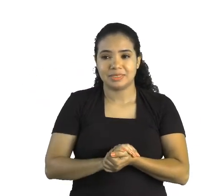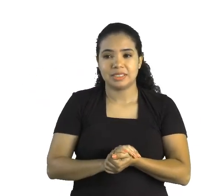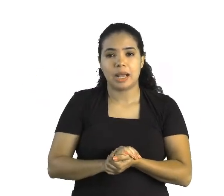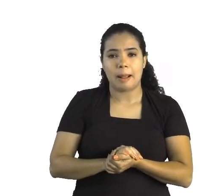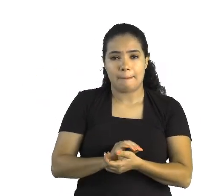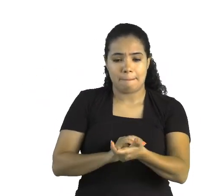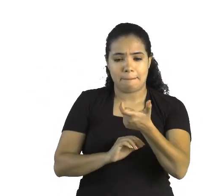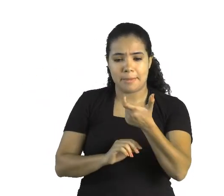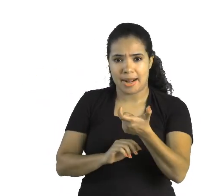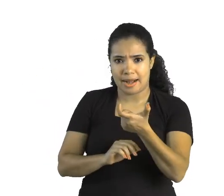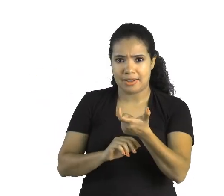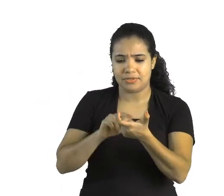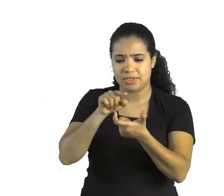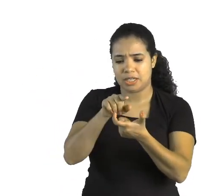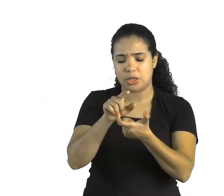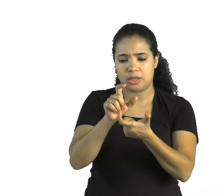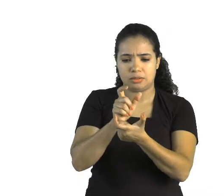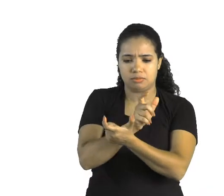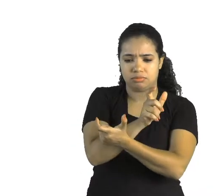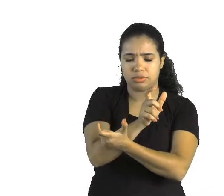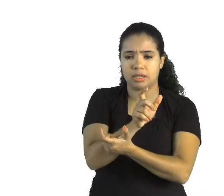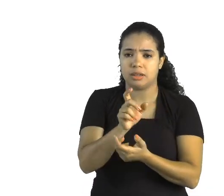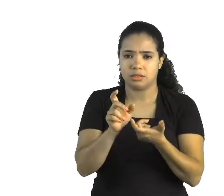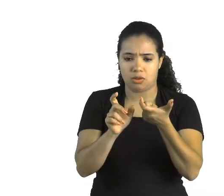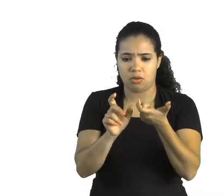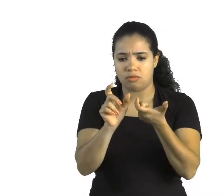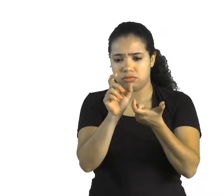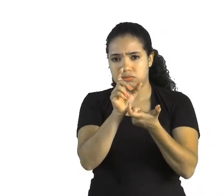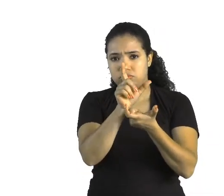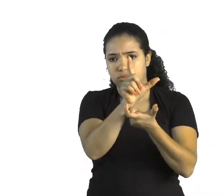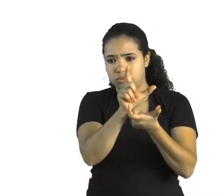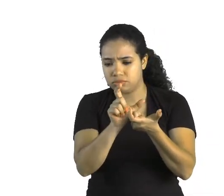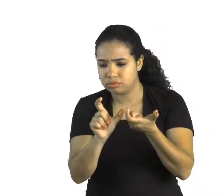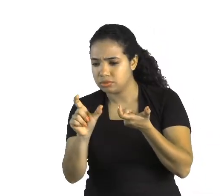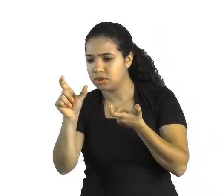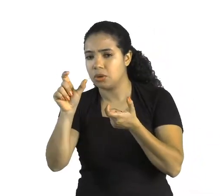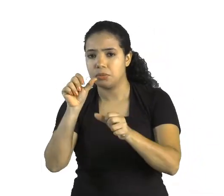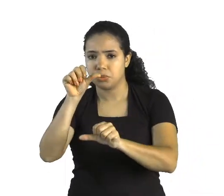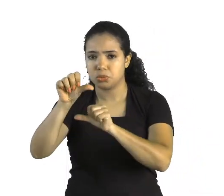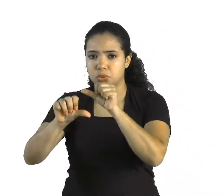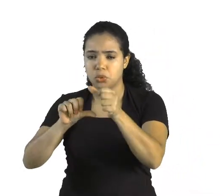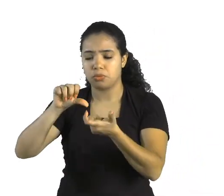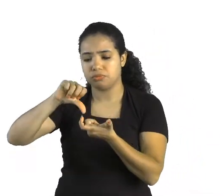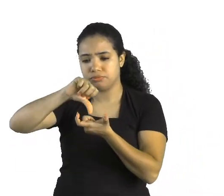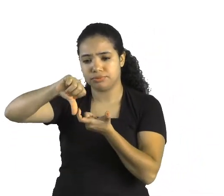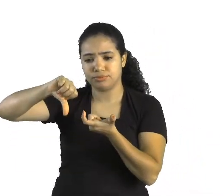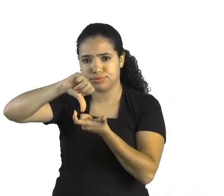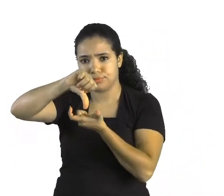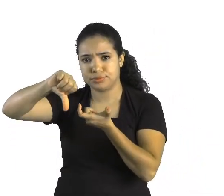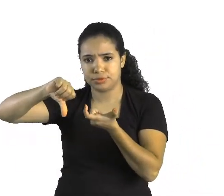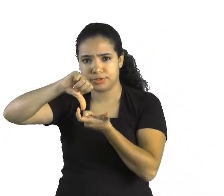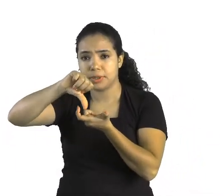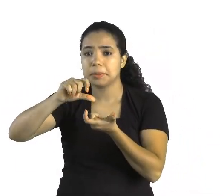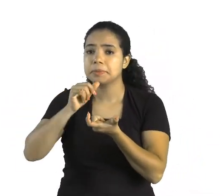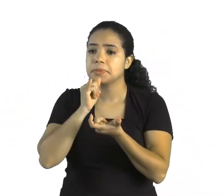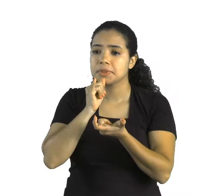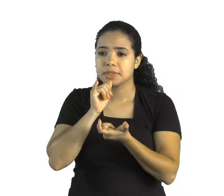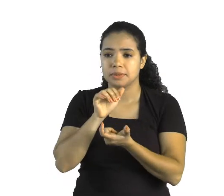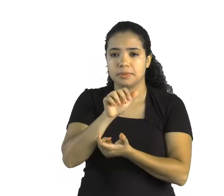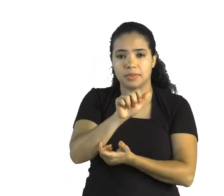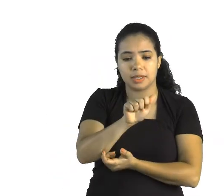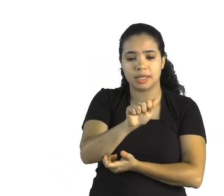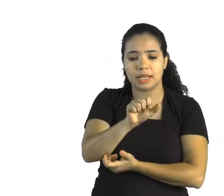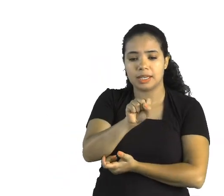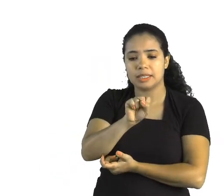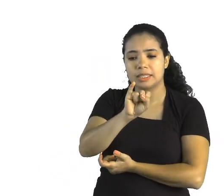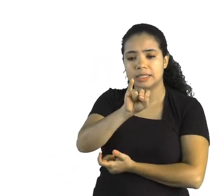se derivou de outra que é escrita com S, ela também vai ser escrita com S. Por exemplo,